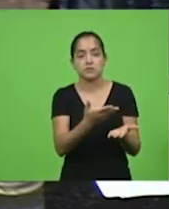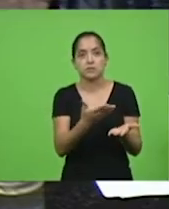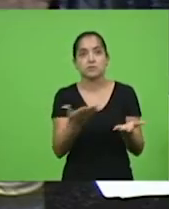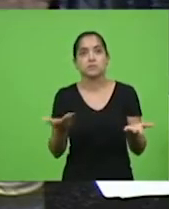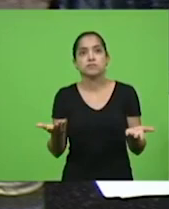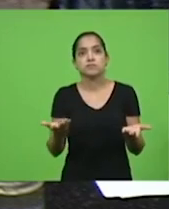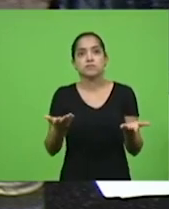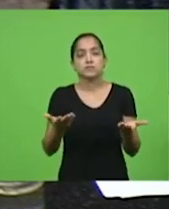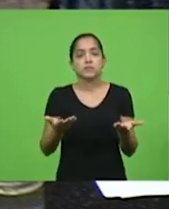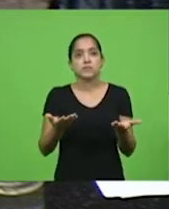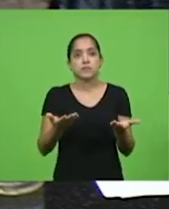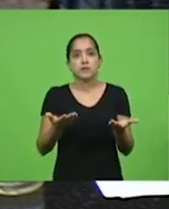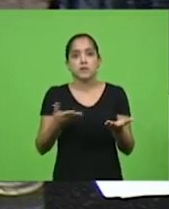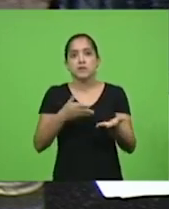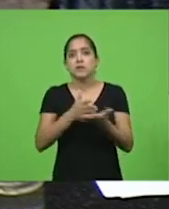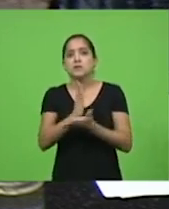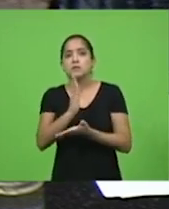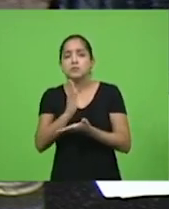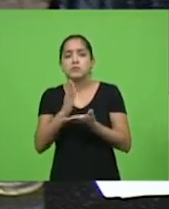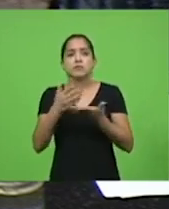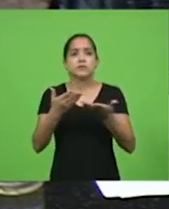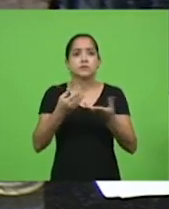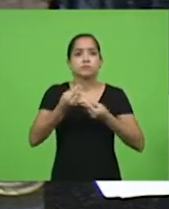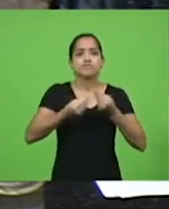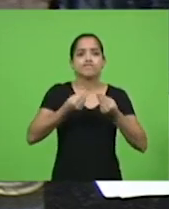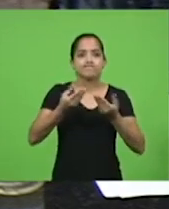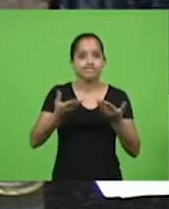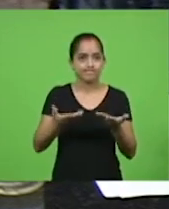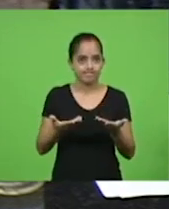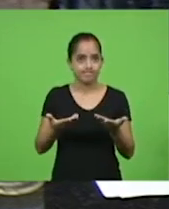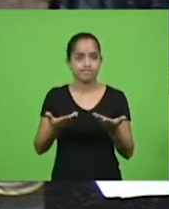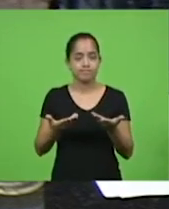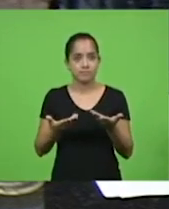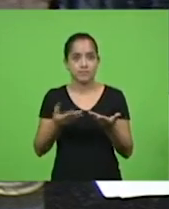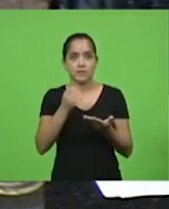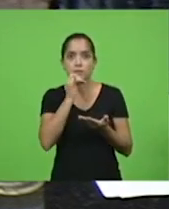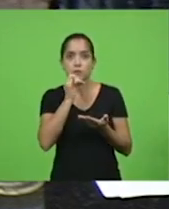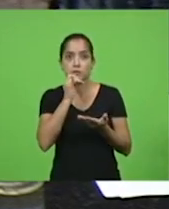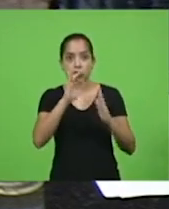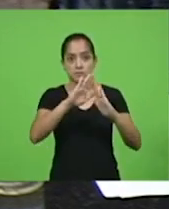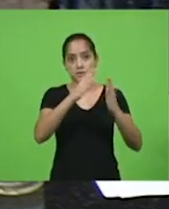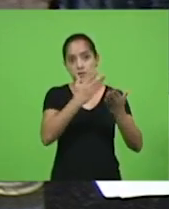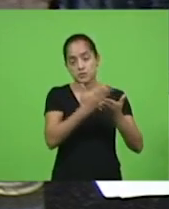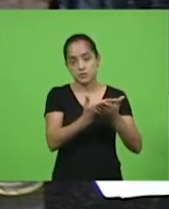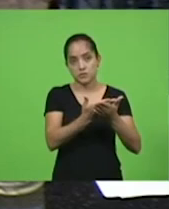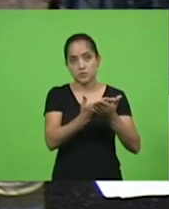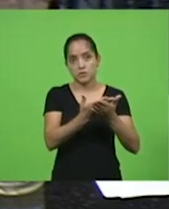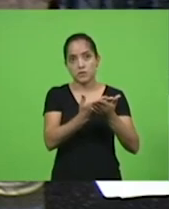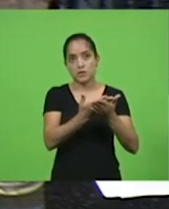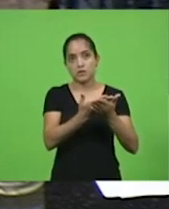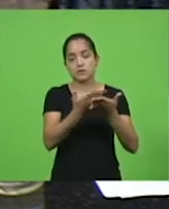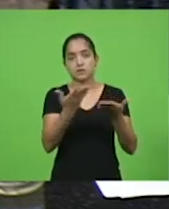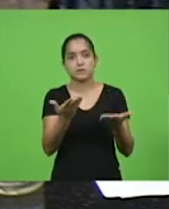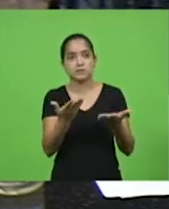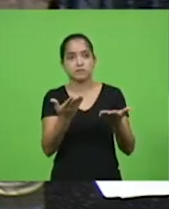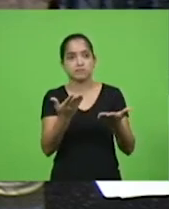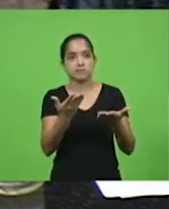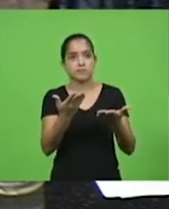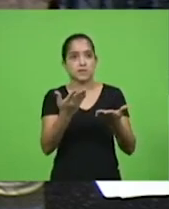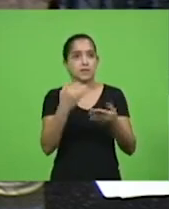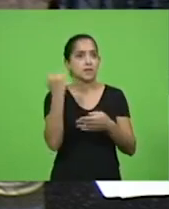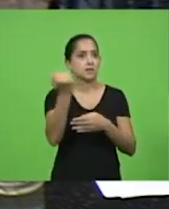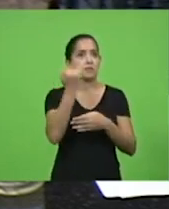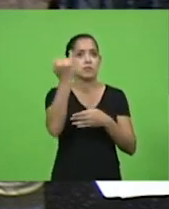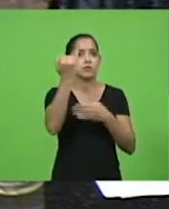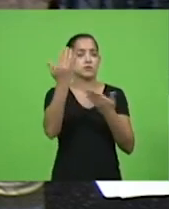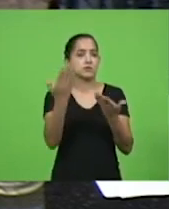a questão das aprovações, da questão, por exemplo, das escolas que se tornou essencial aqui pela essa